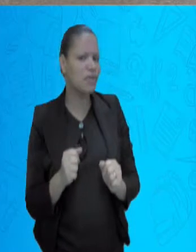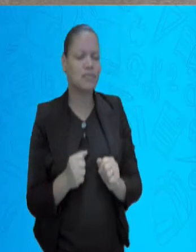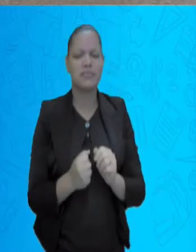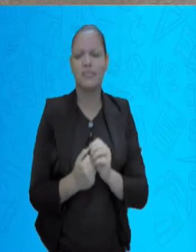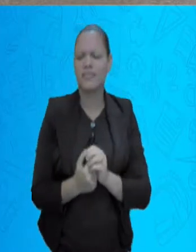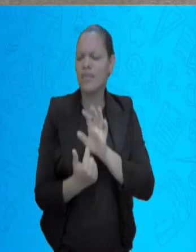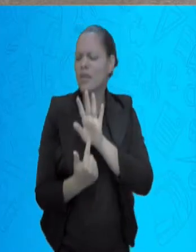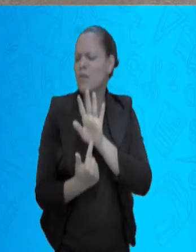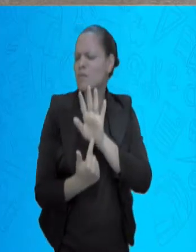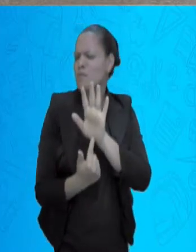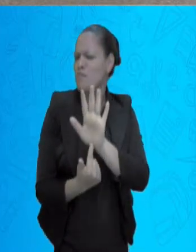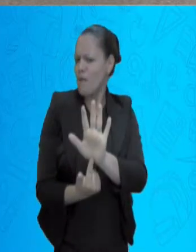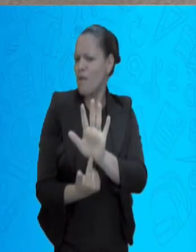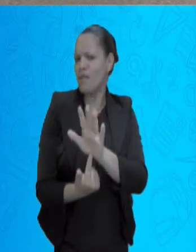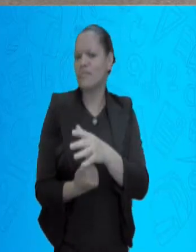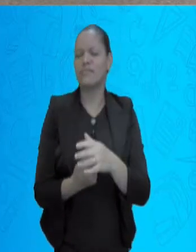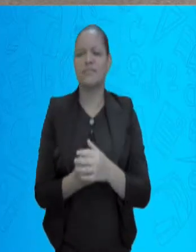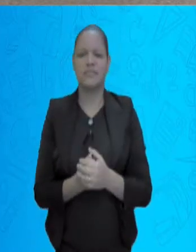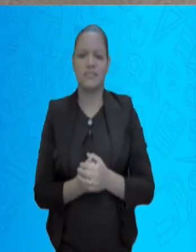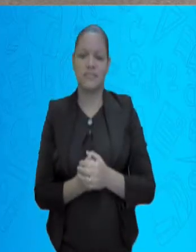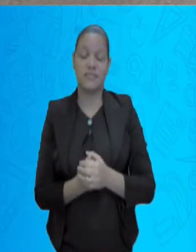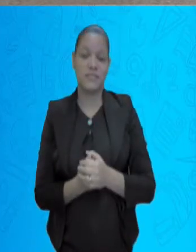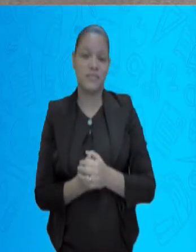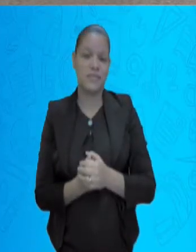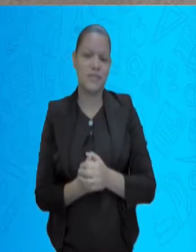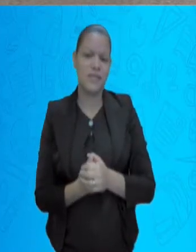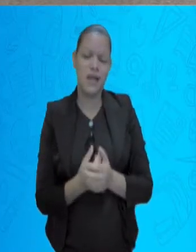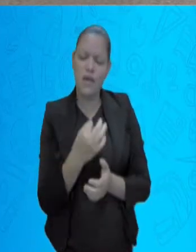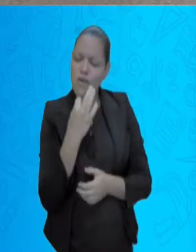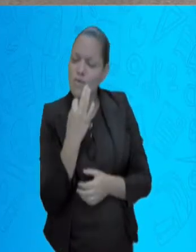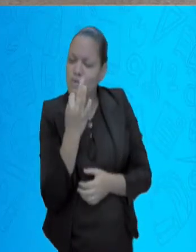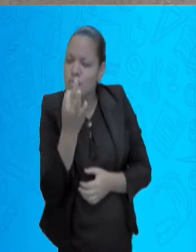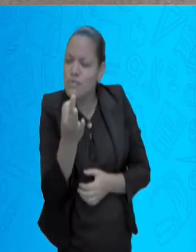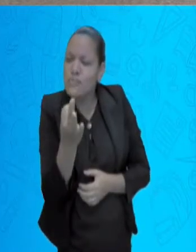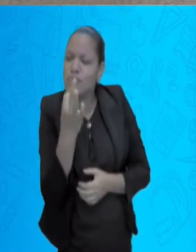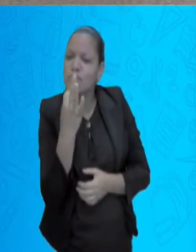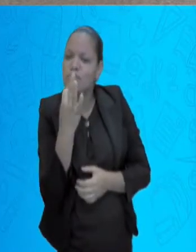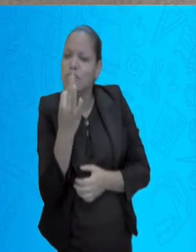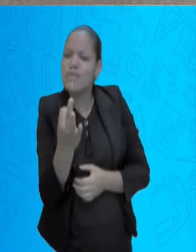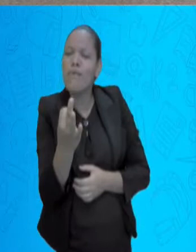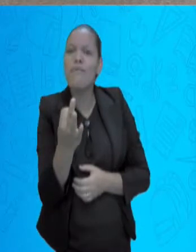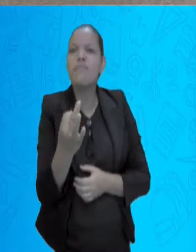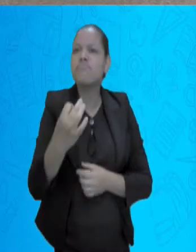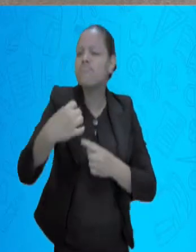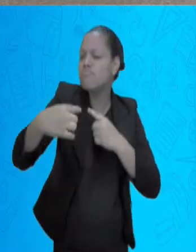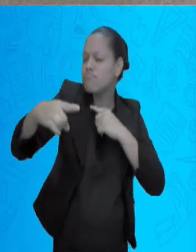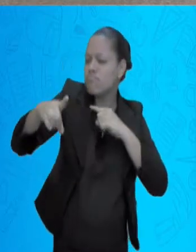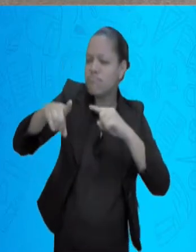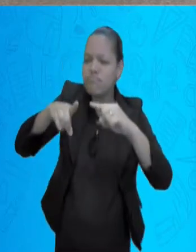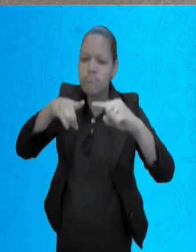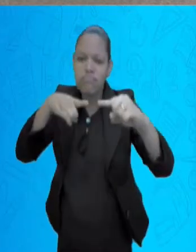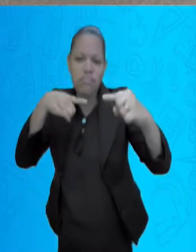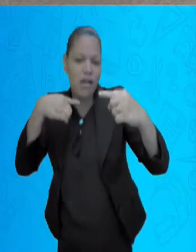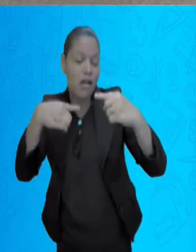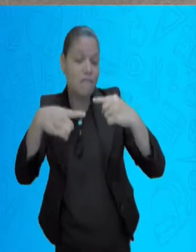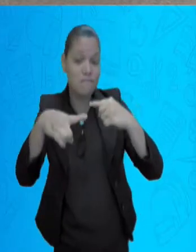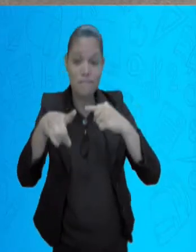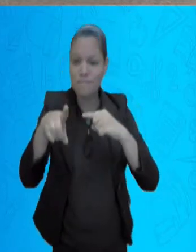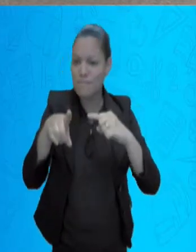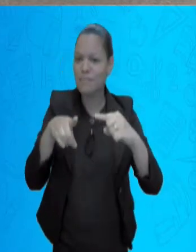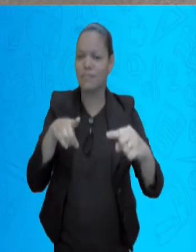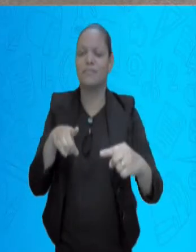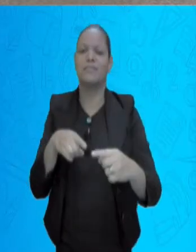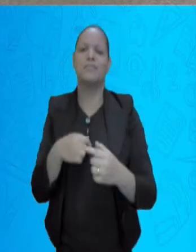musicais, filmes que a gente assiste que muitas vezes tem aquele